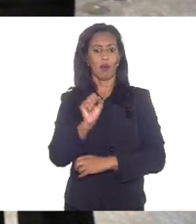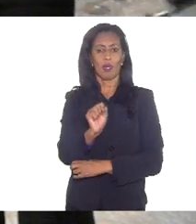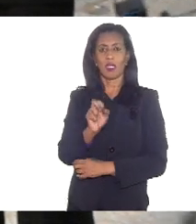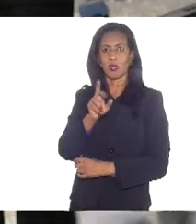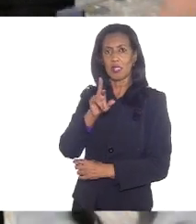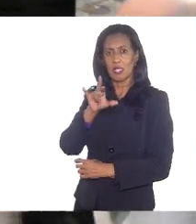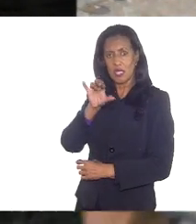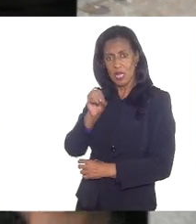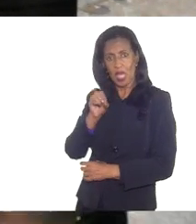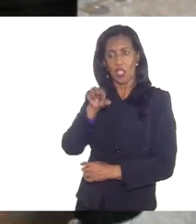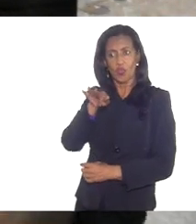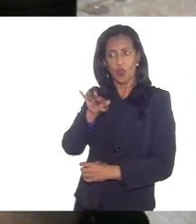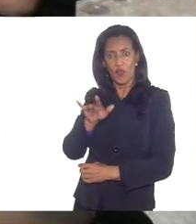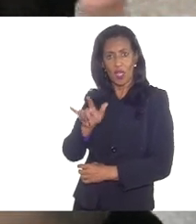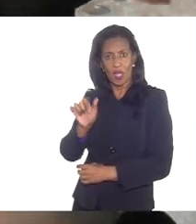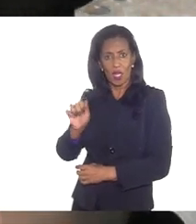pilotando